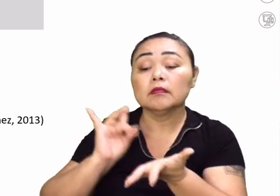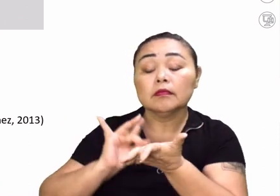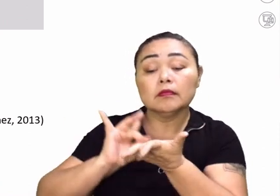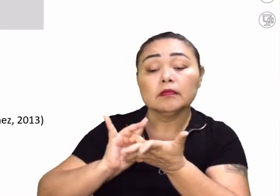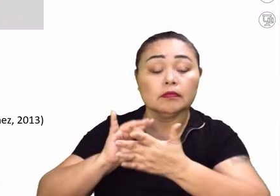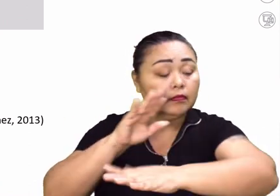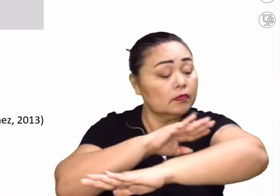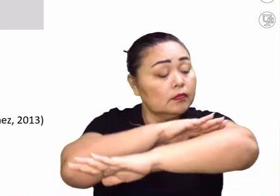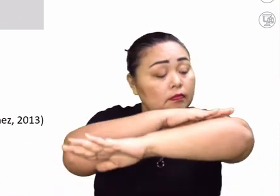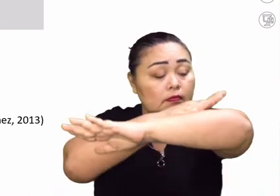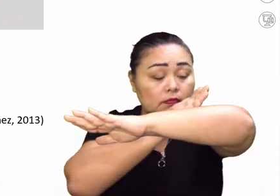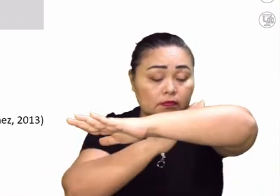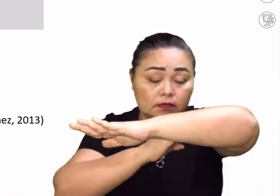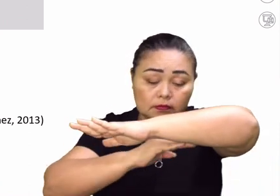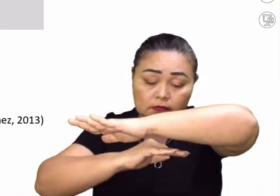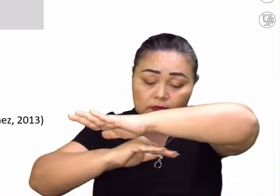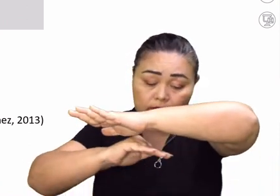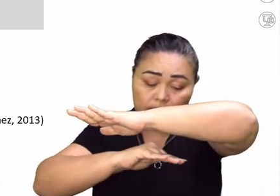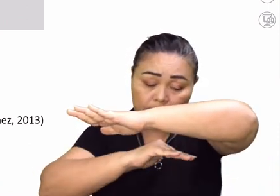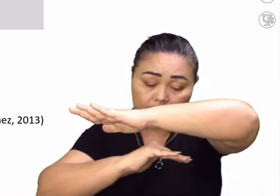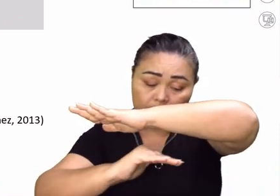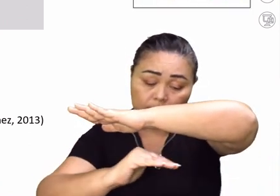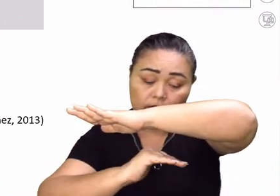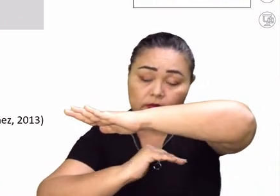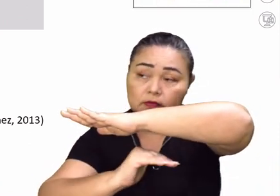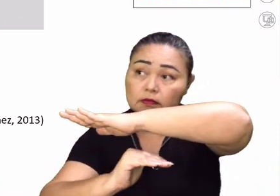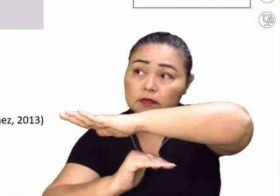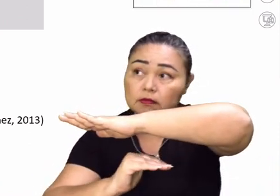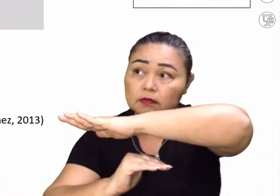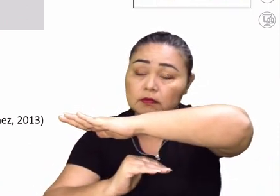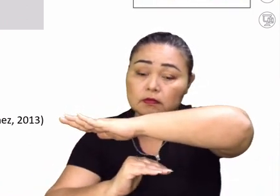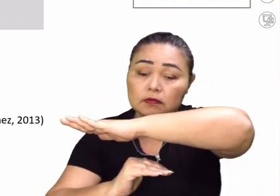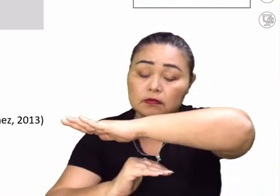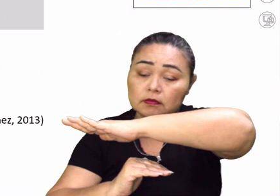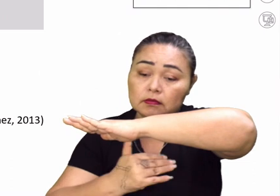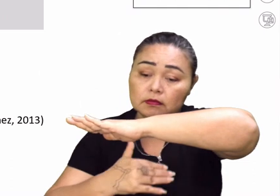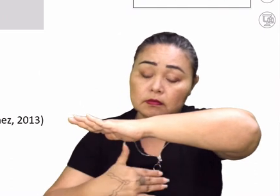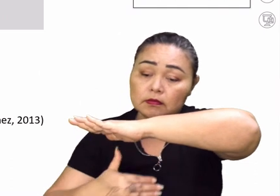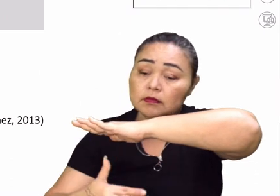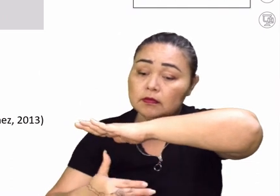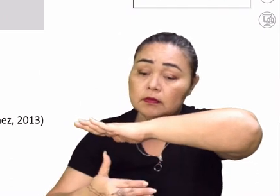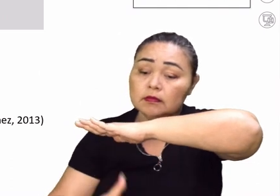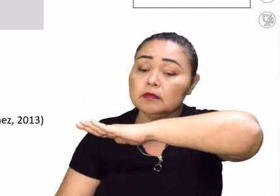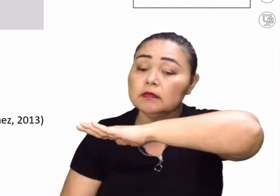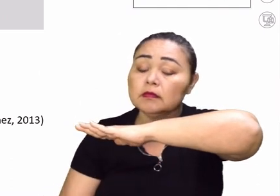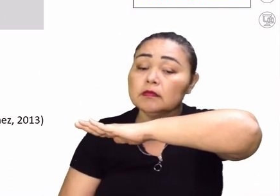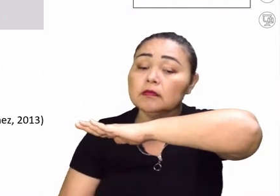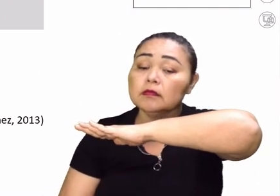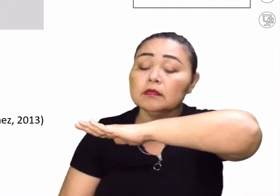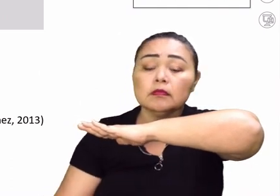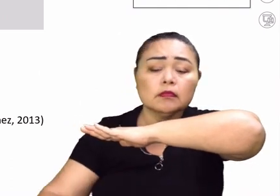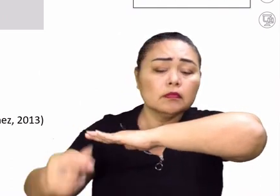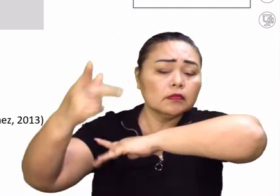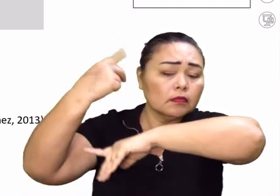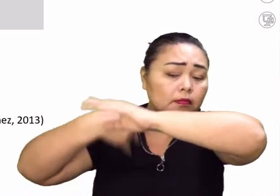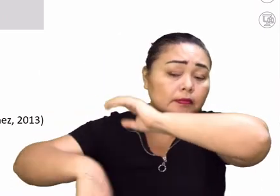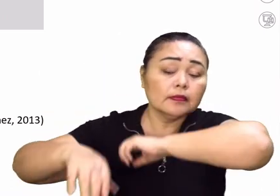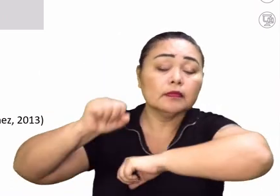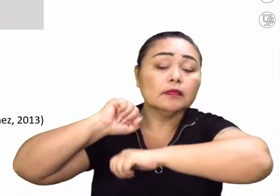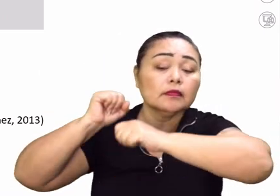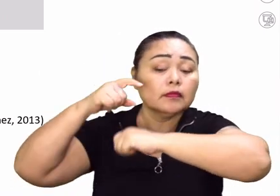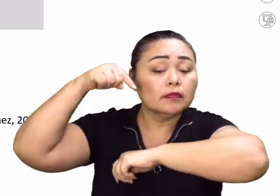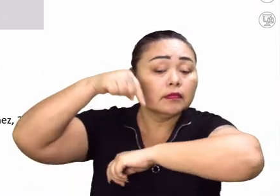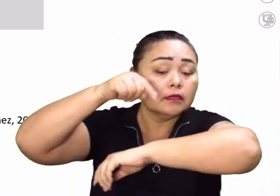do nosso relevo amazônico por exemplo porque aqui vai começar por exemplo a milhões e milhões de anos